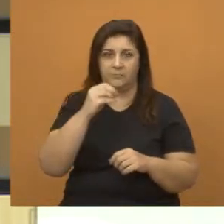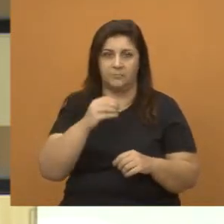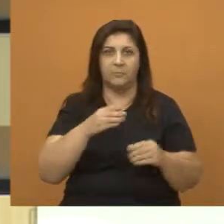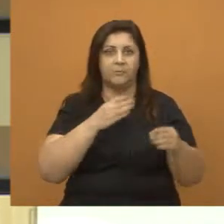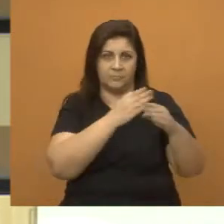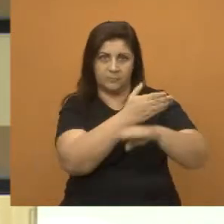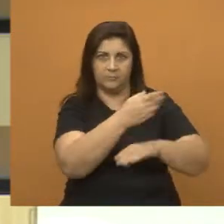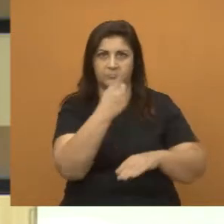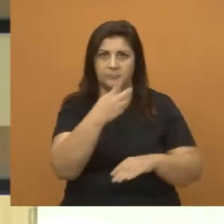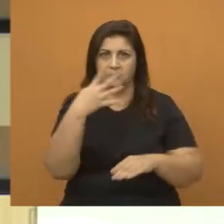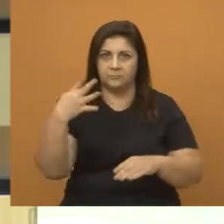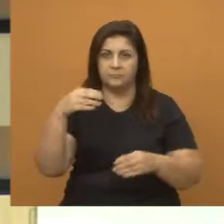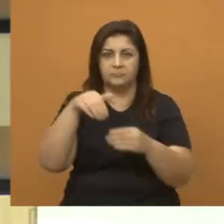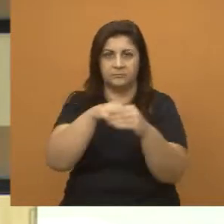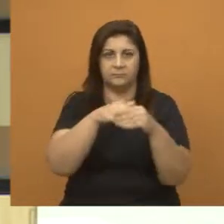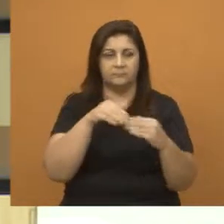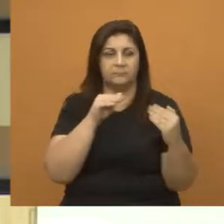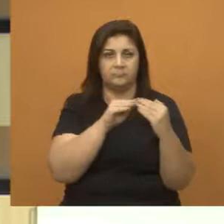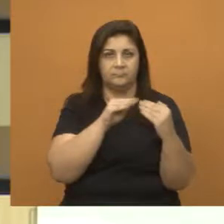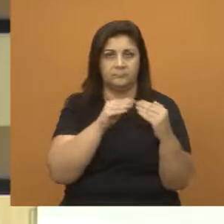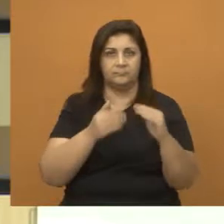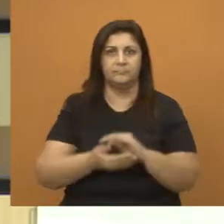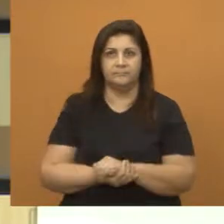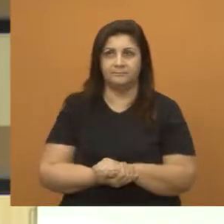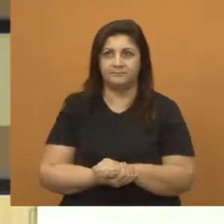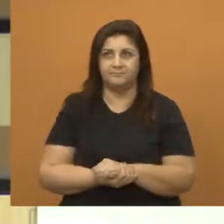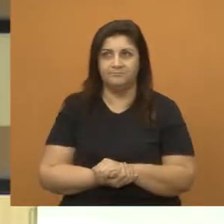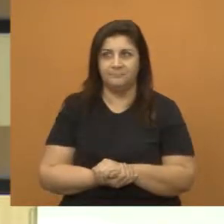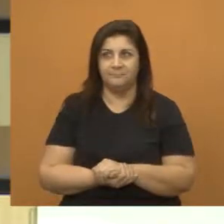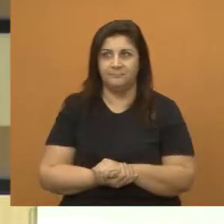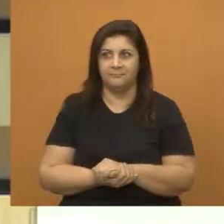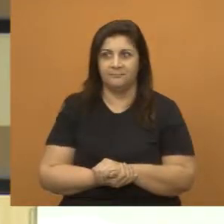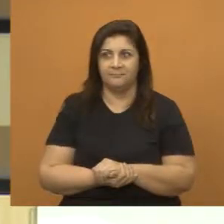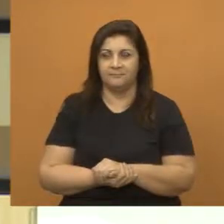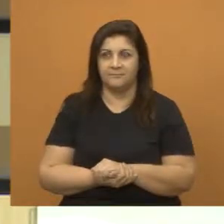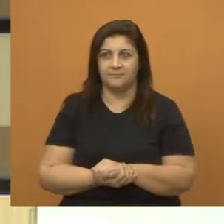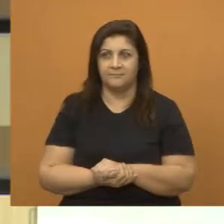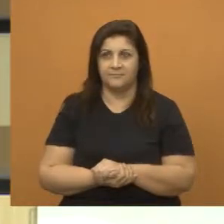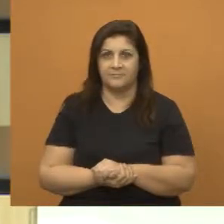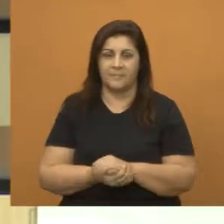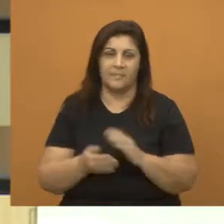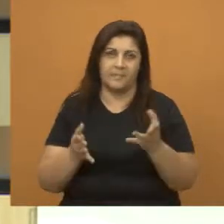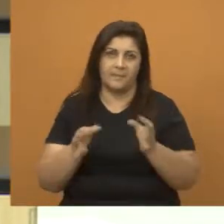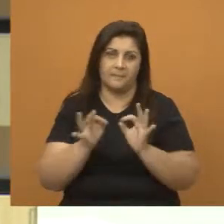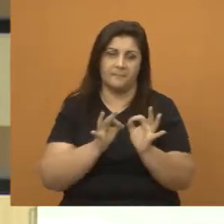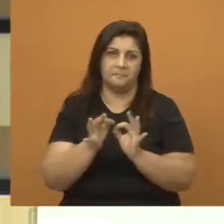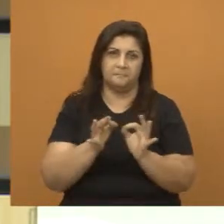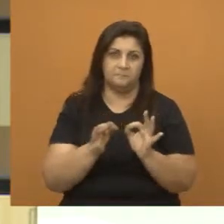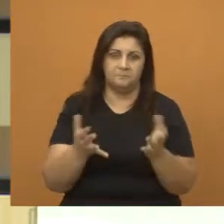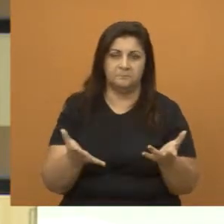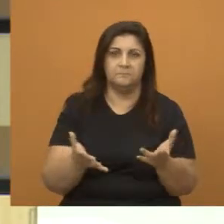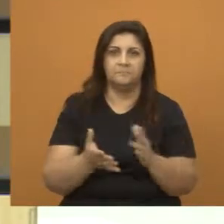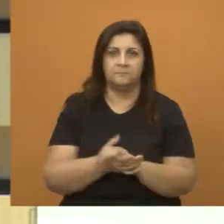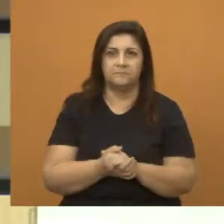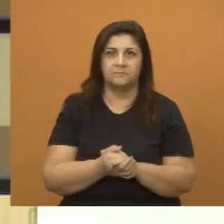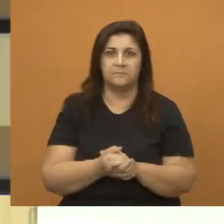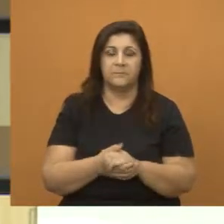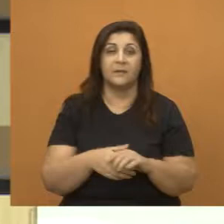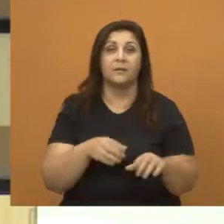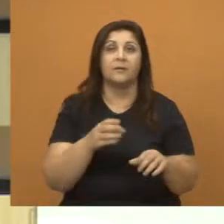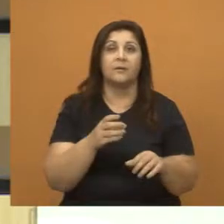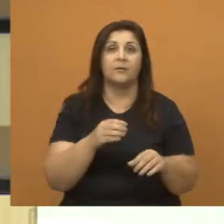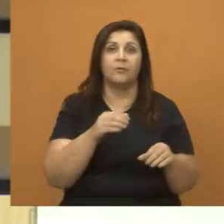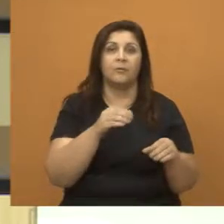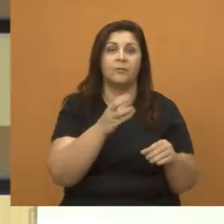com três votos favoráveis então enquanto se faz a fundação do do outro título